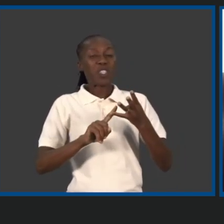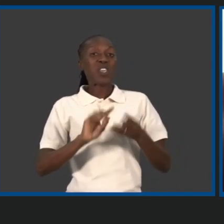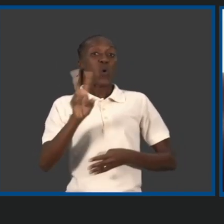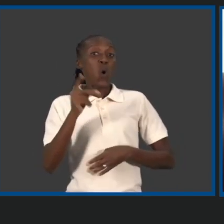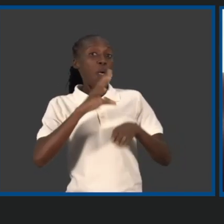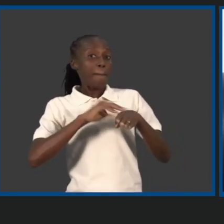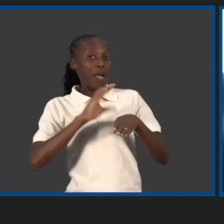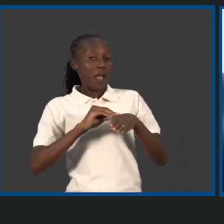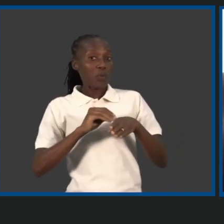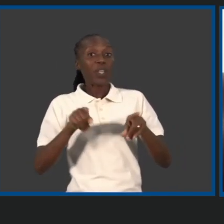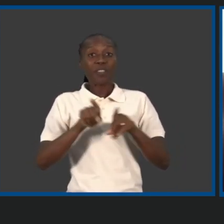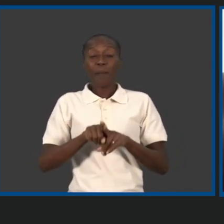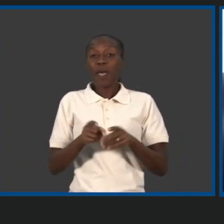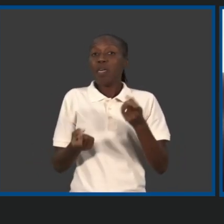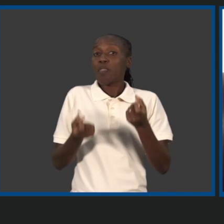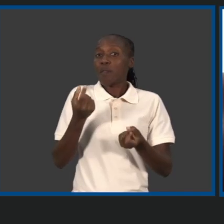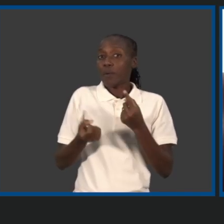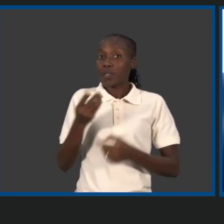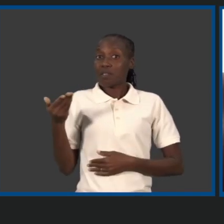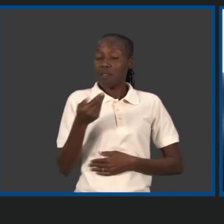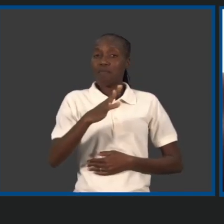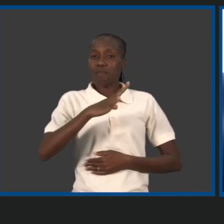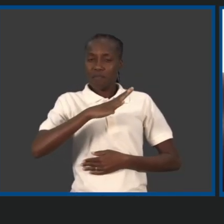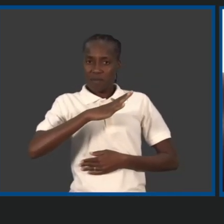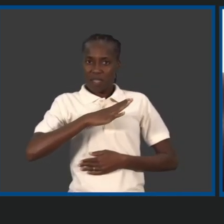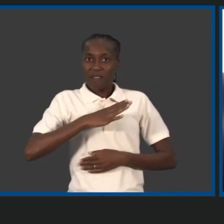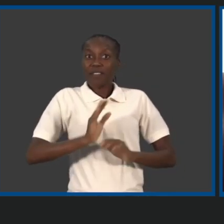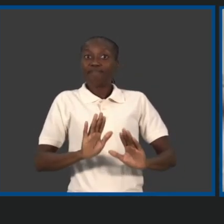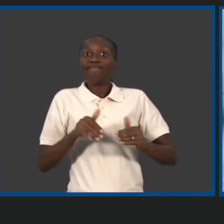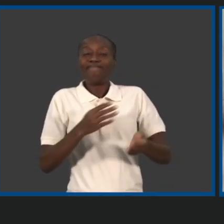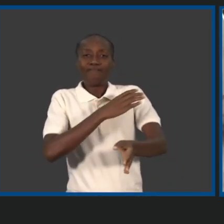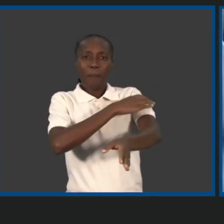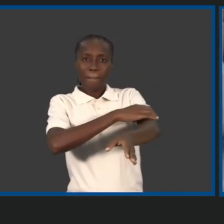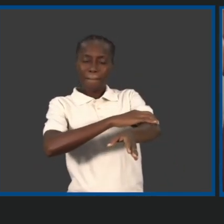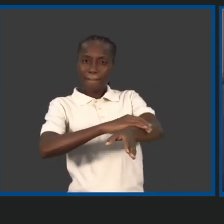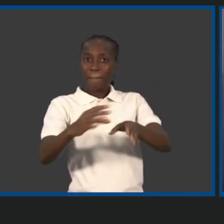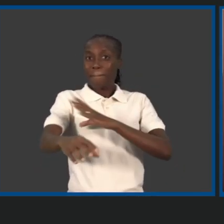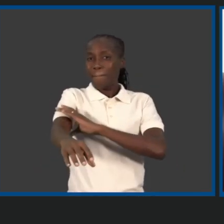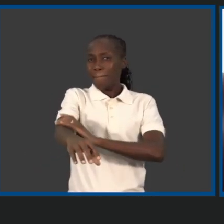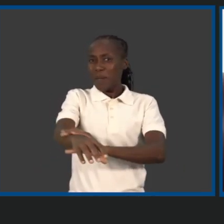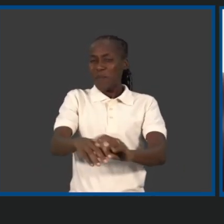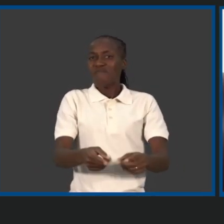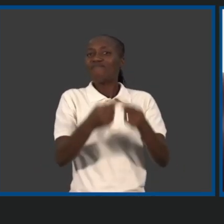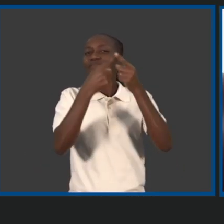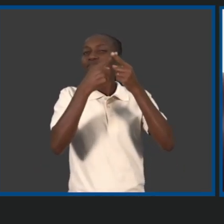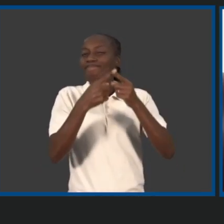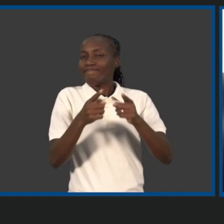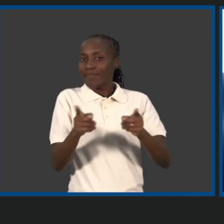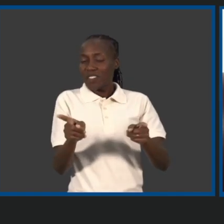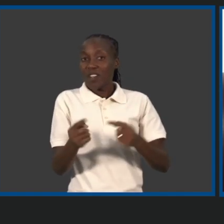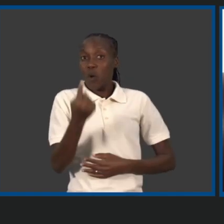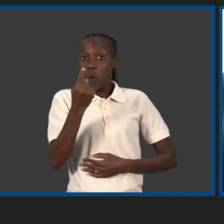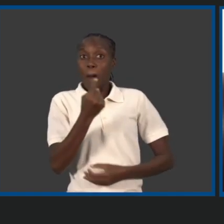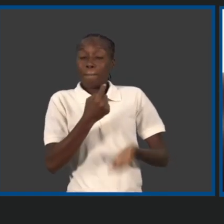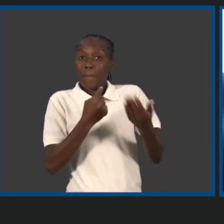E há uma coisa também que ela teve, foi os membros eram diferentes. Um